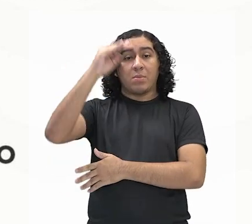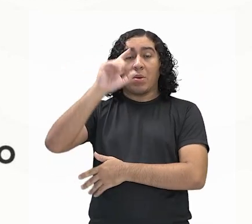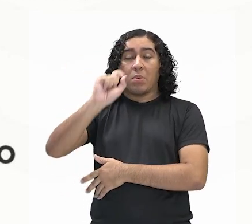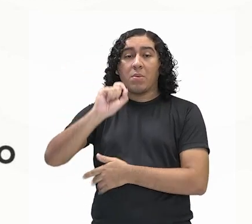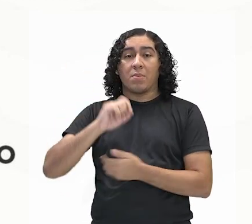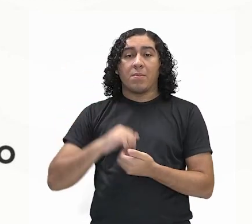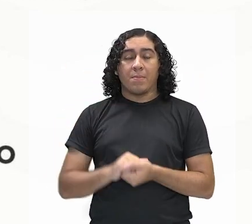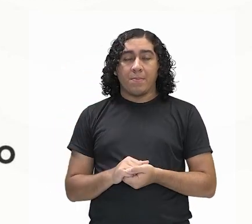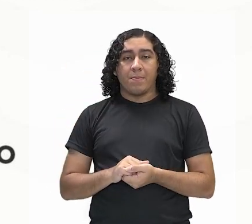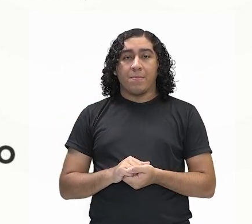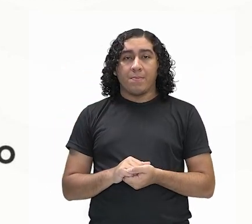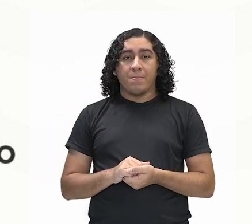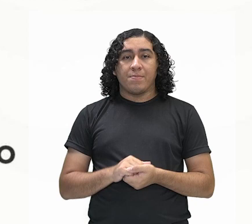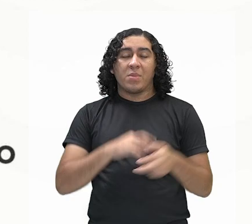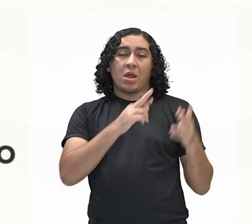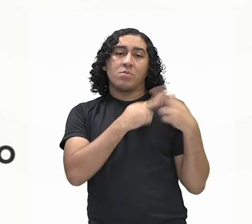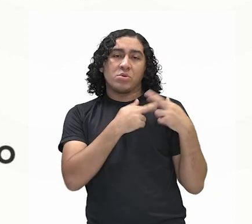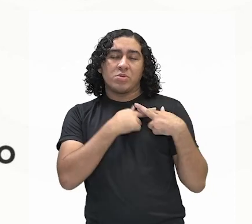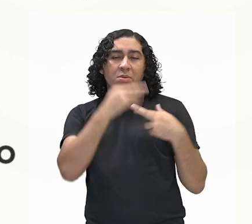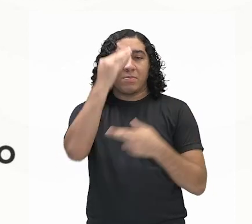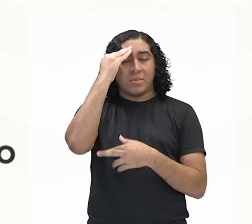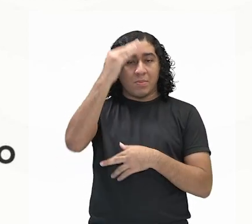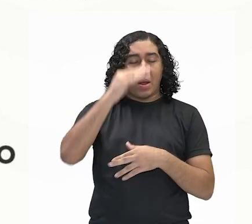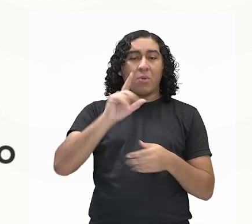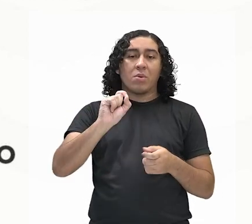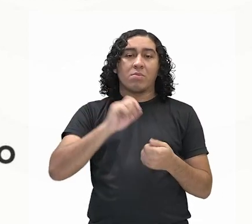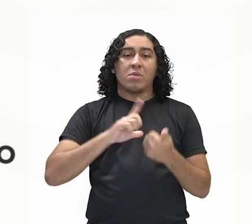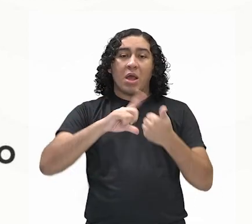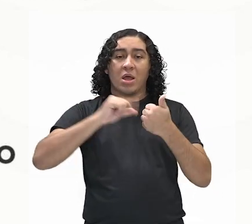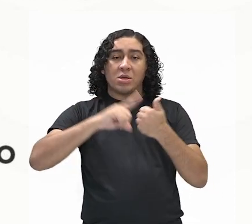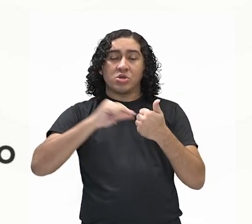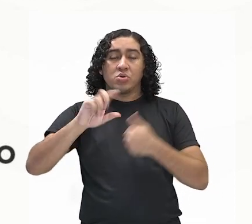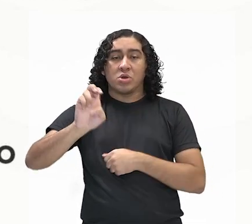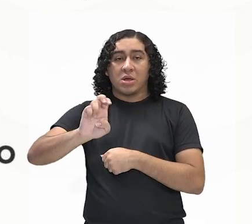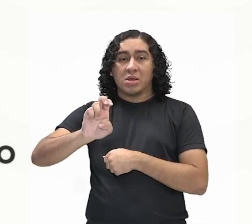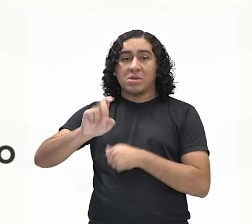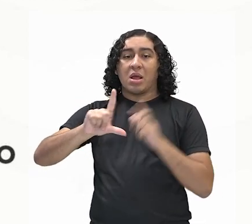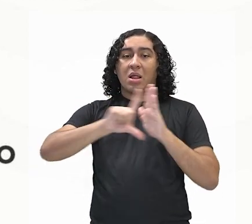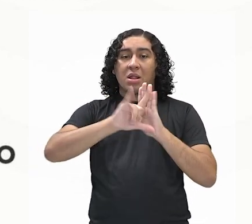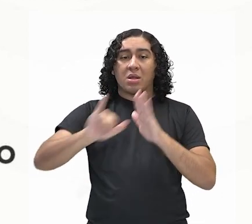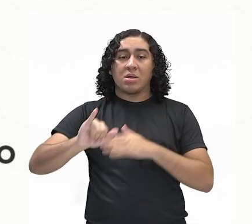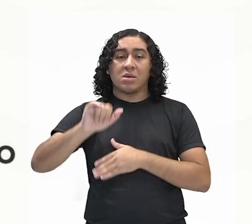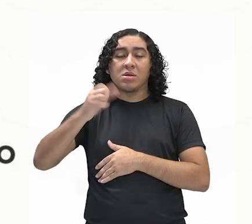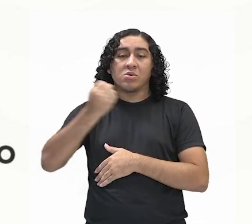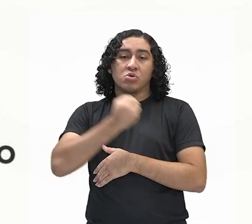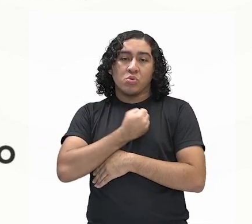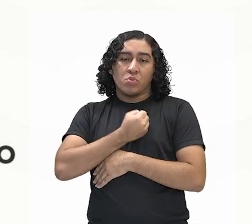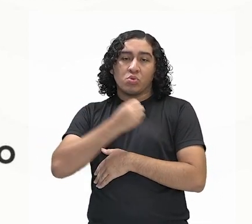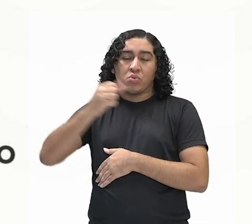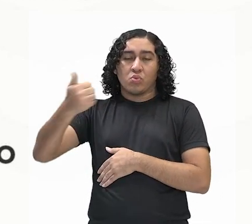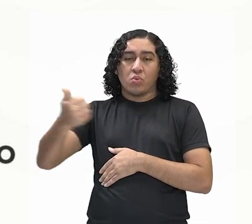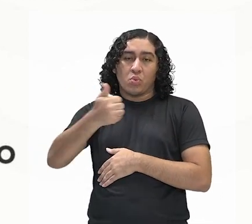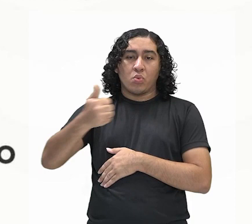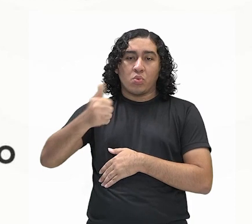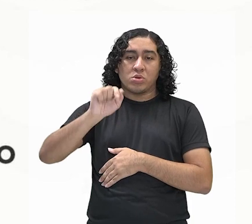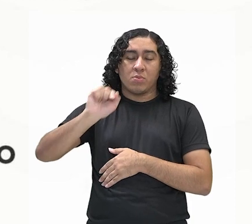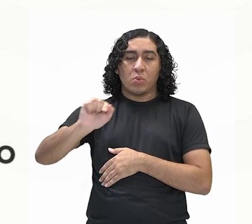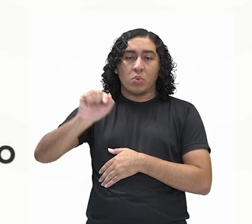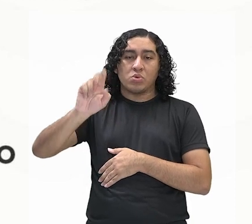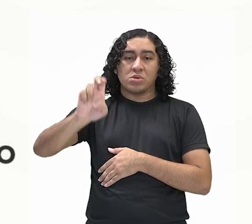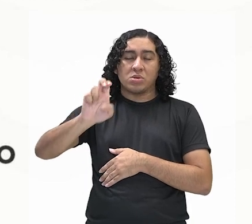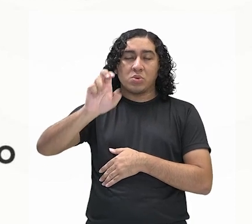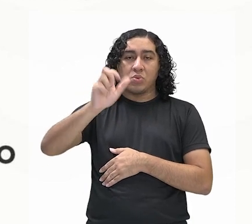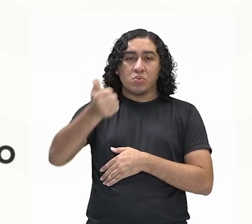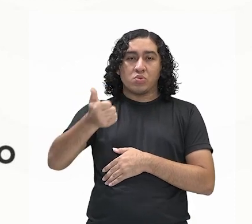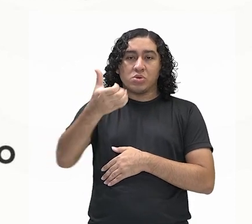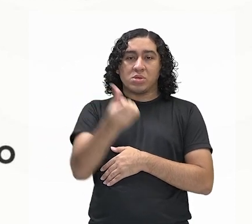do IBAMA, segundo o artigo 5º da Lei 11.516 de agosto de 2007, diz que,